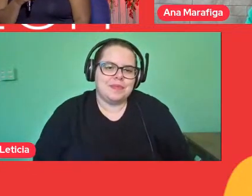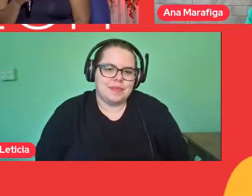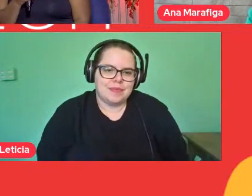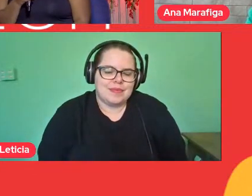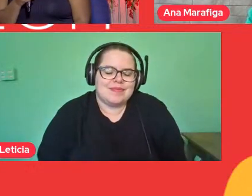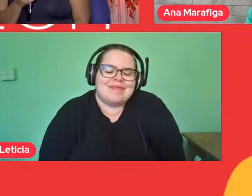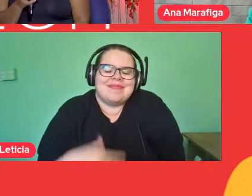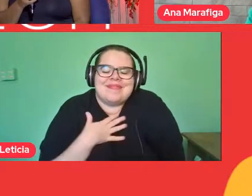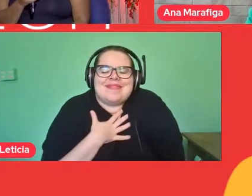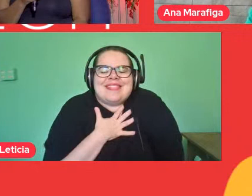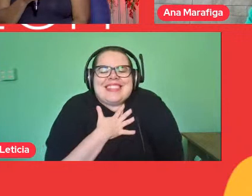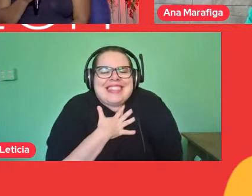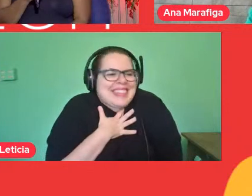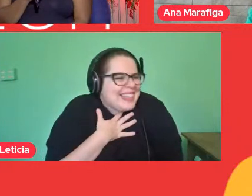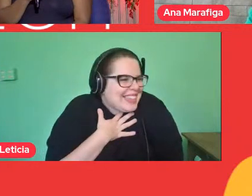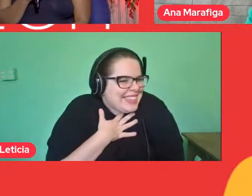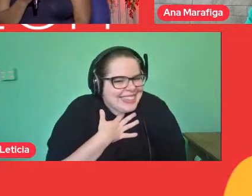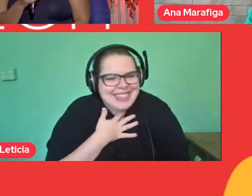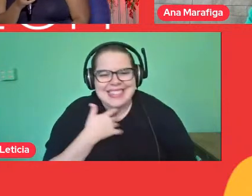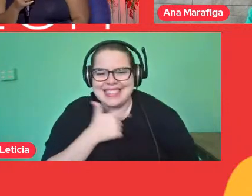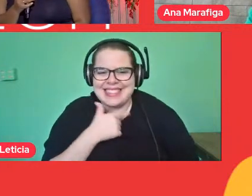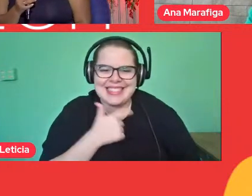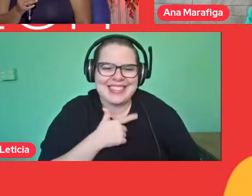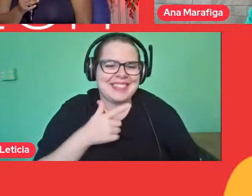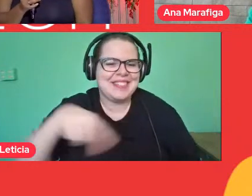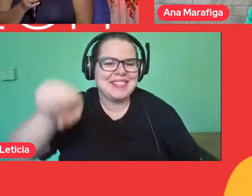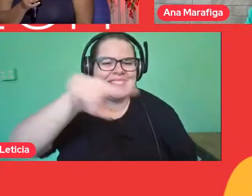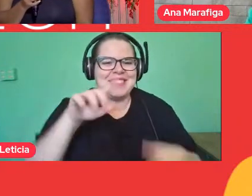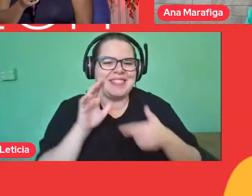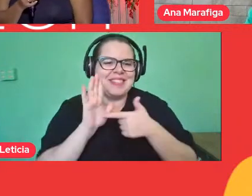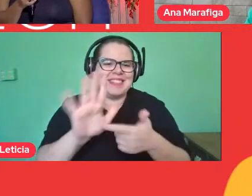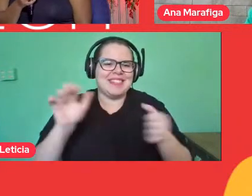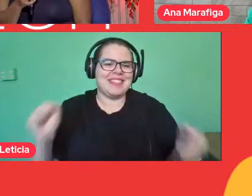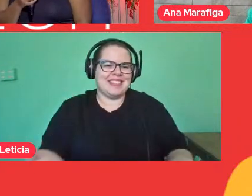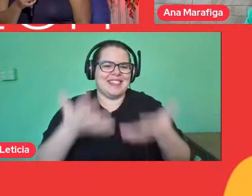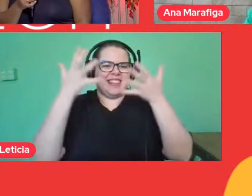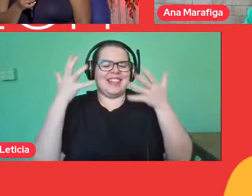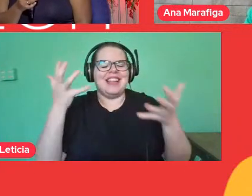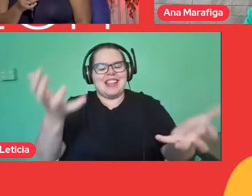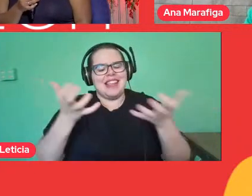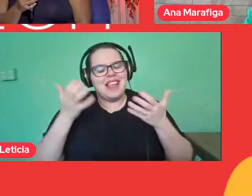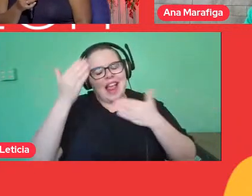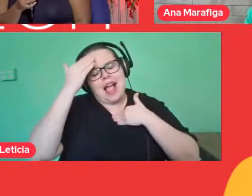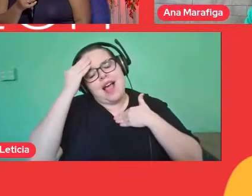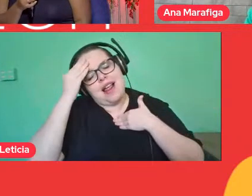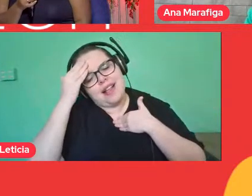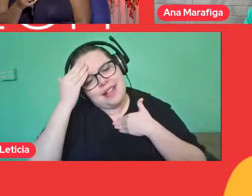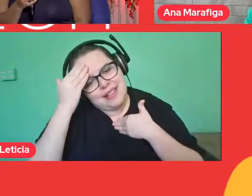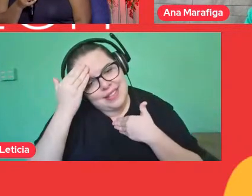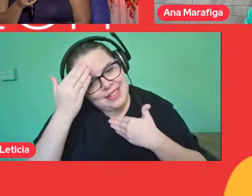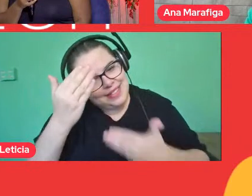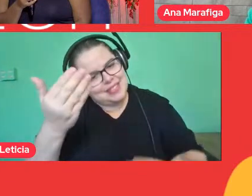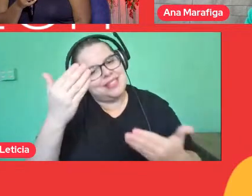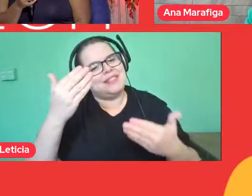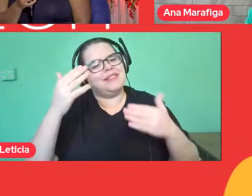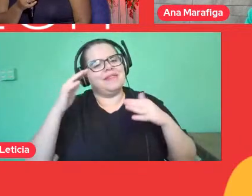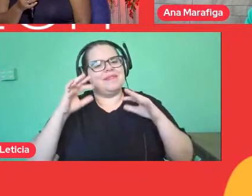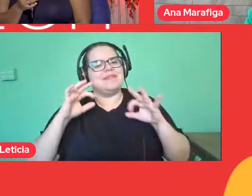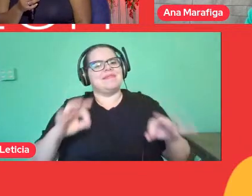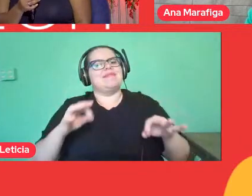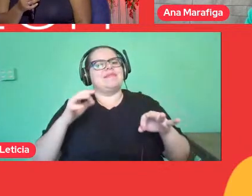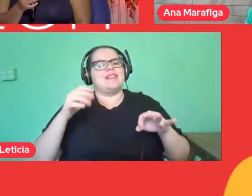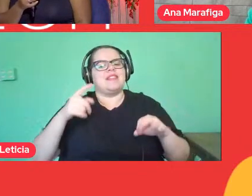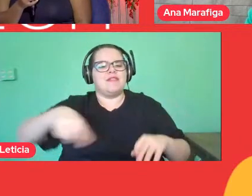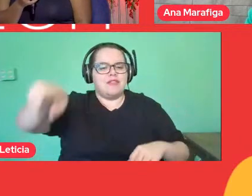Ai, gente, vocês seguem me inspirando mesmo. Então, eu queria agradecer mensalmente a partilha